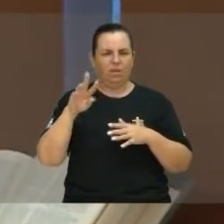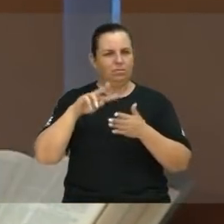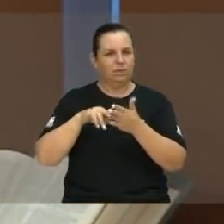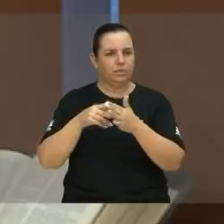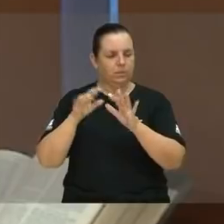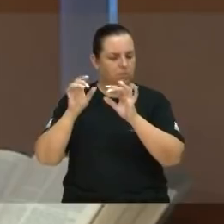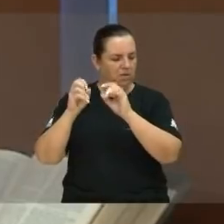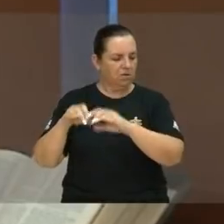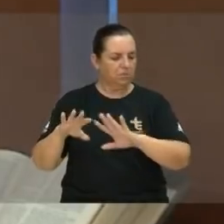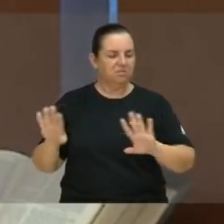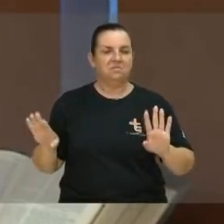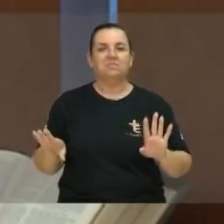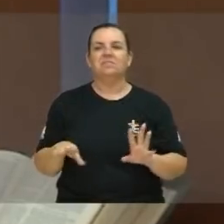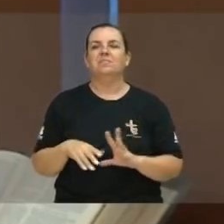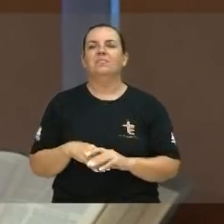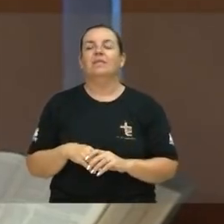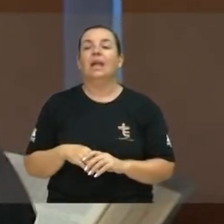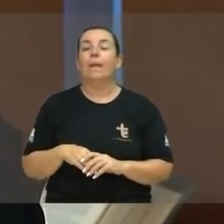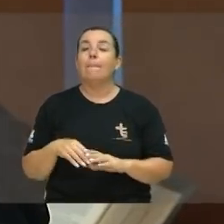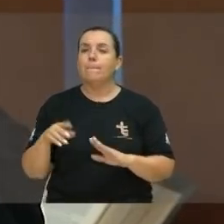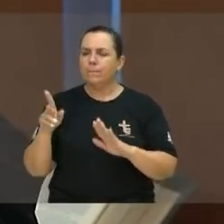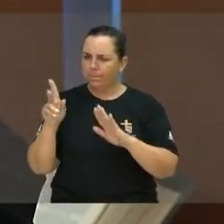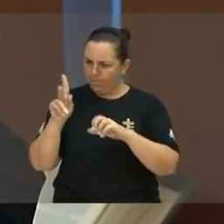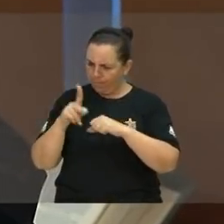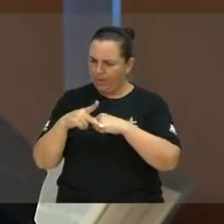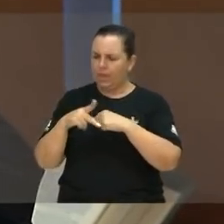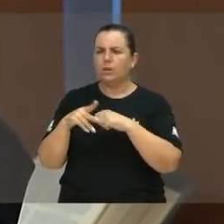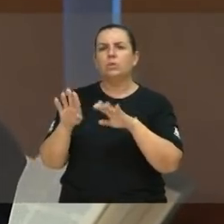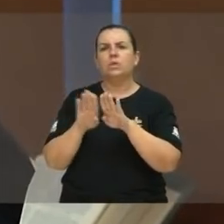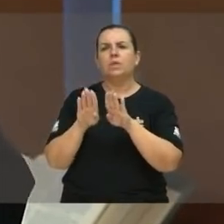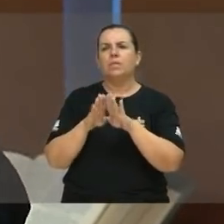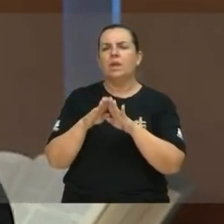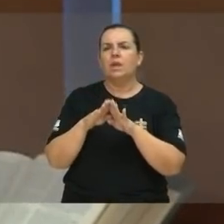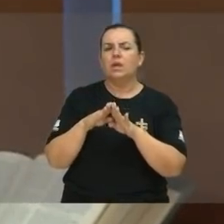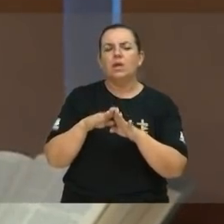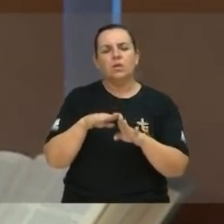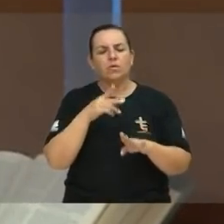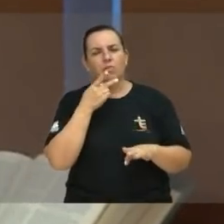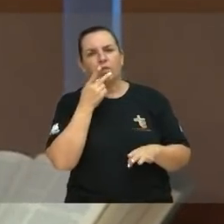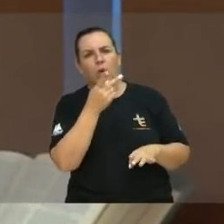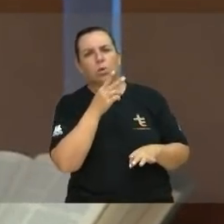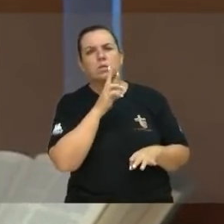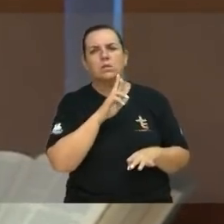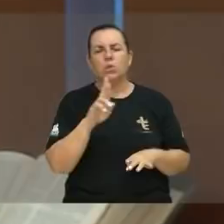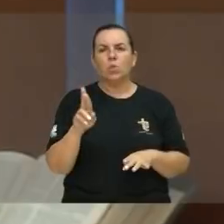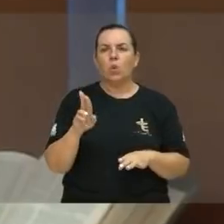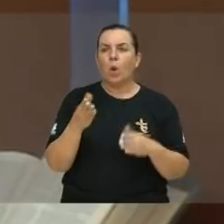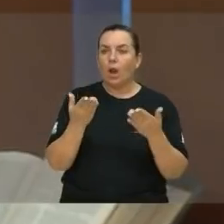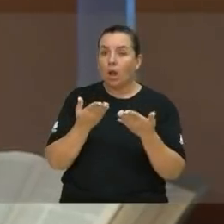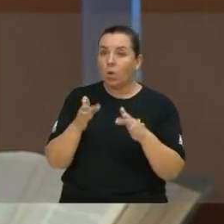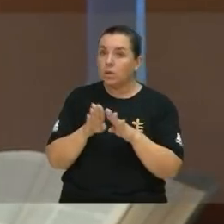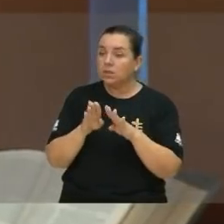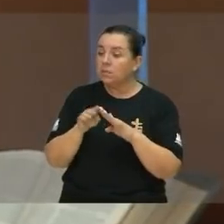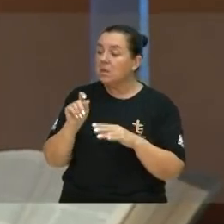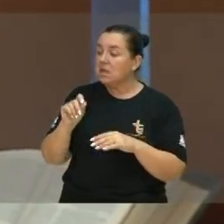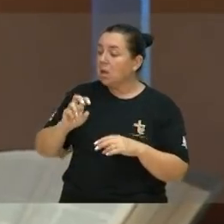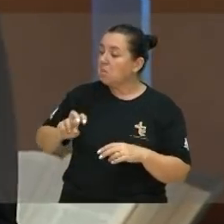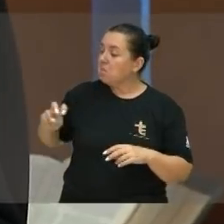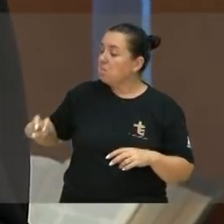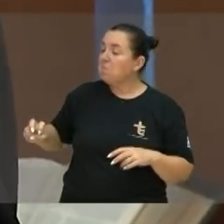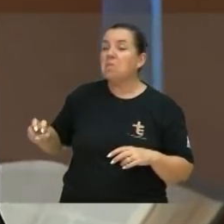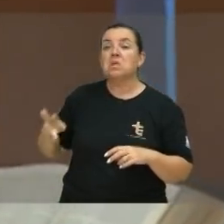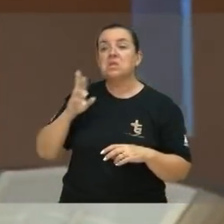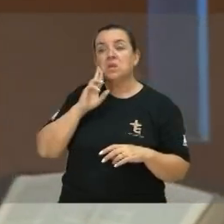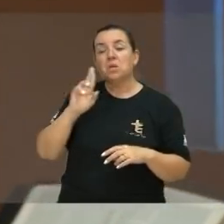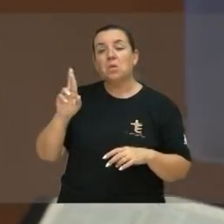pedro também chamará jesus de senhor agora o discípulo que tem intimidade chama de senhor isto é e